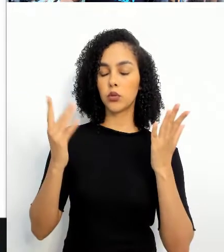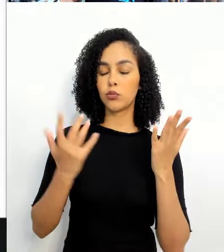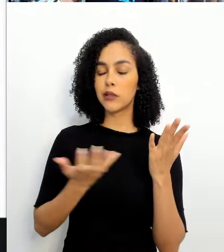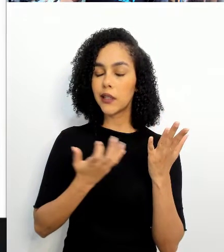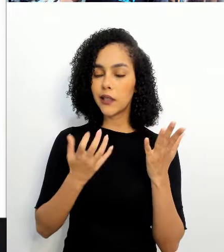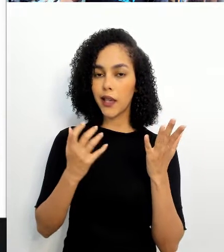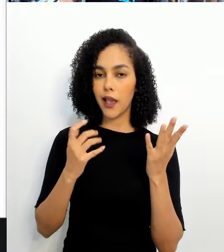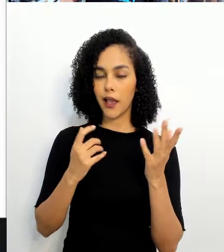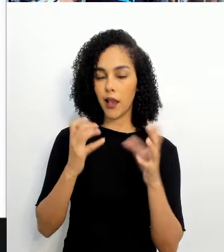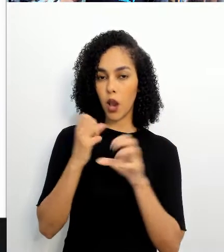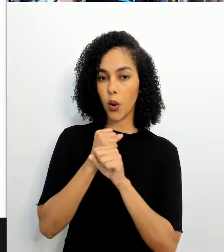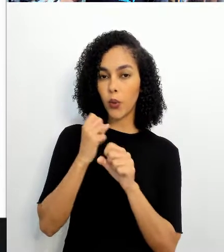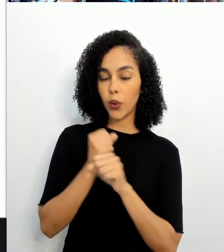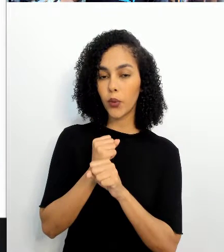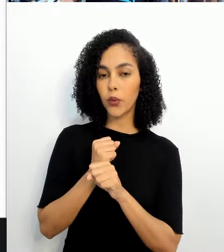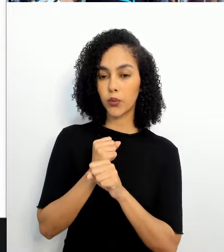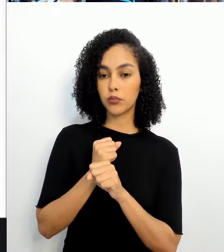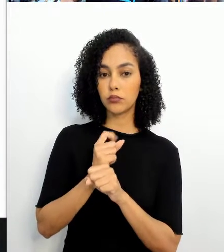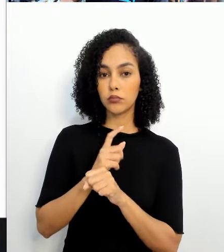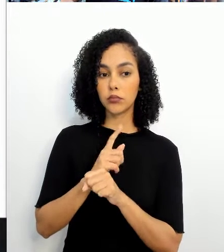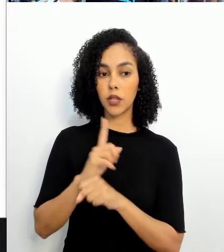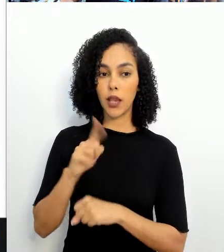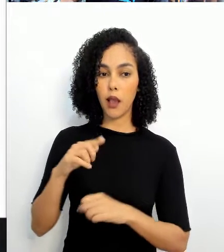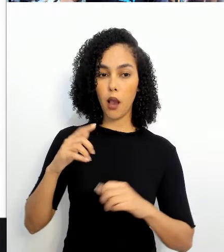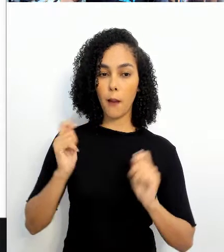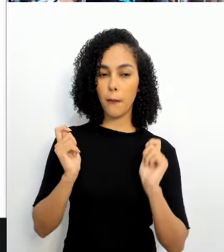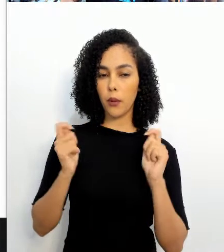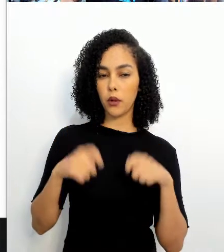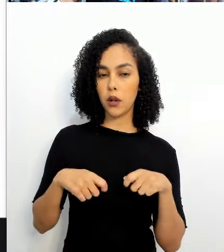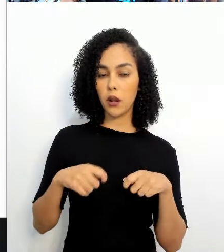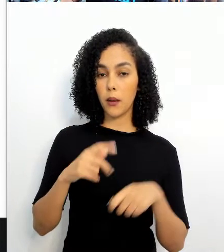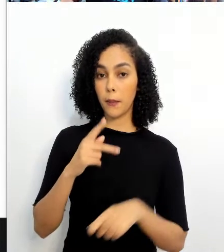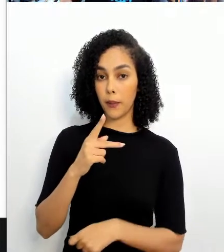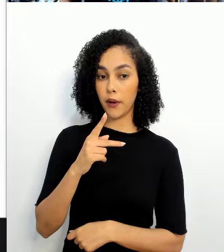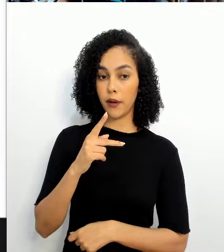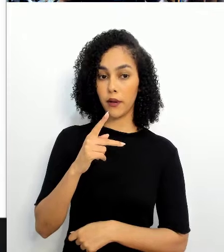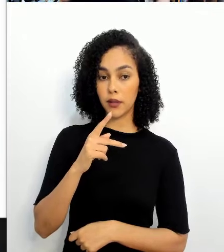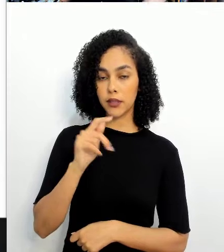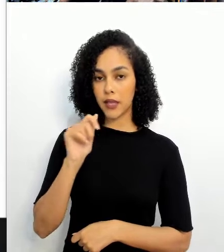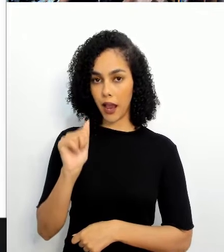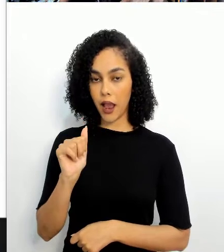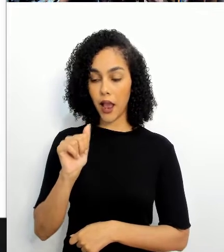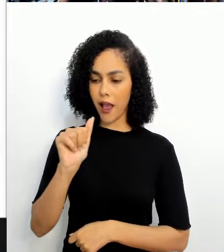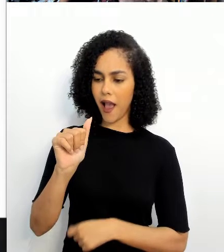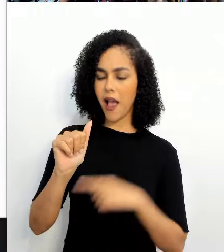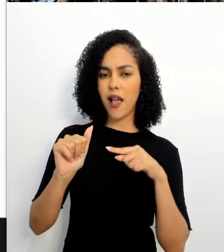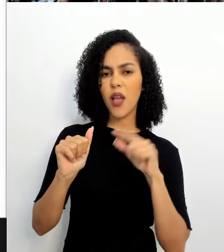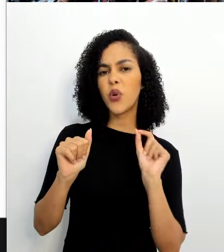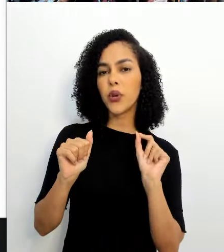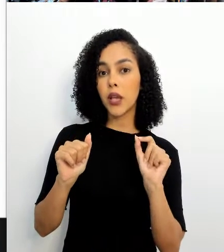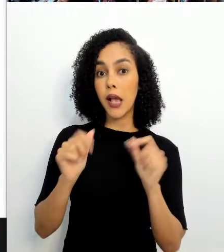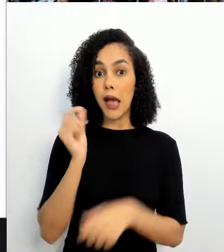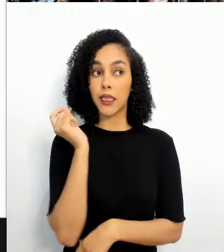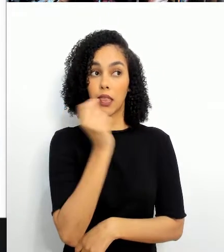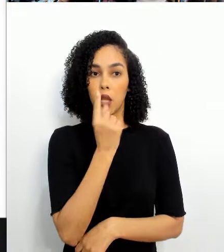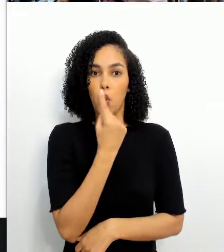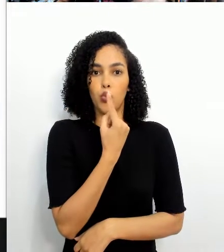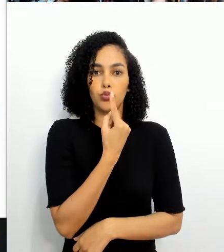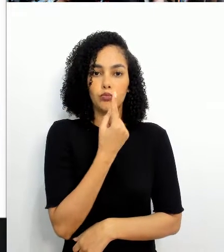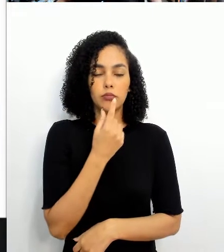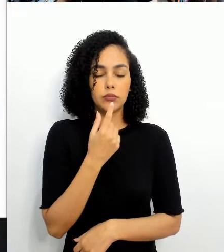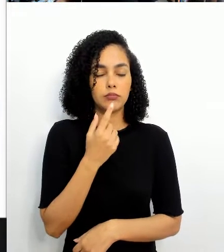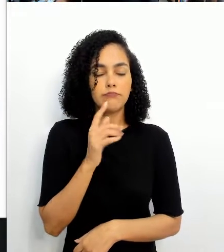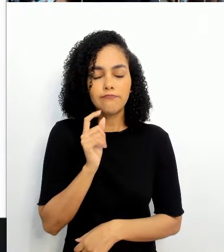de probabilidade de A, esse evento A é acertar pelo menos um dardo,